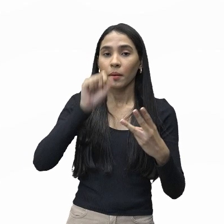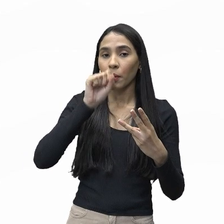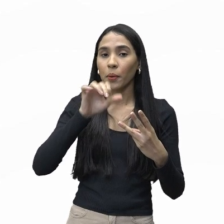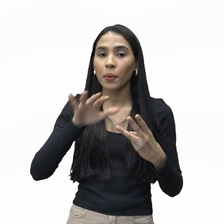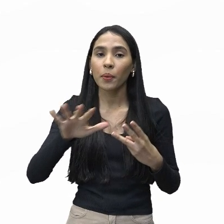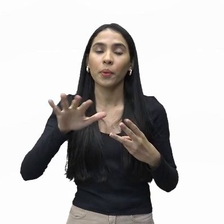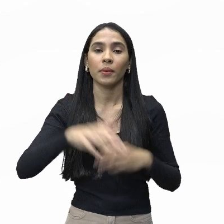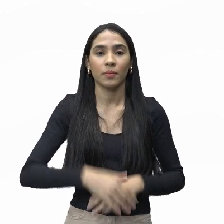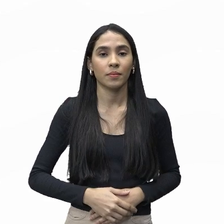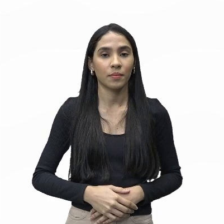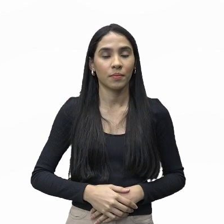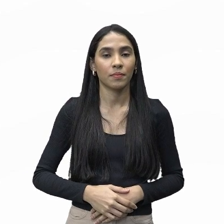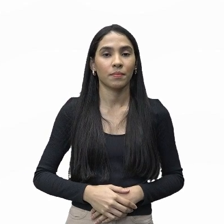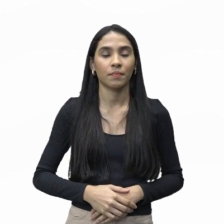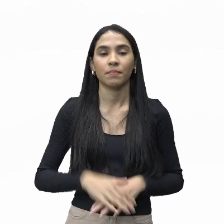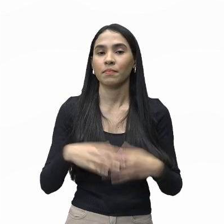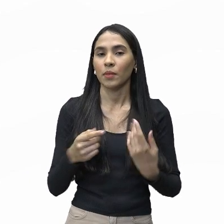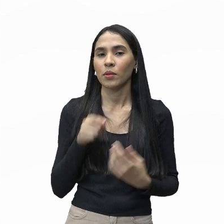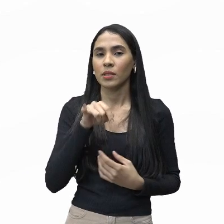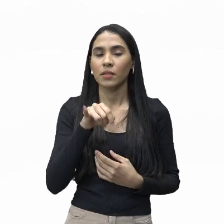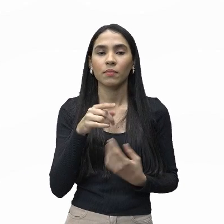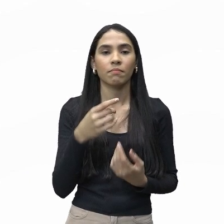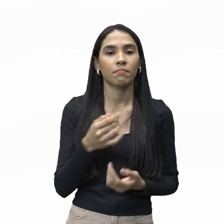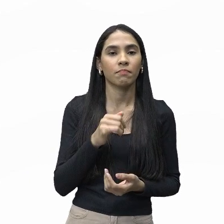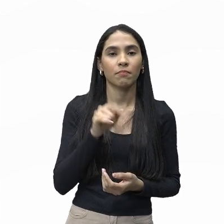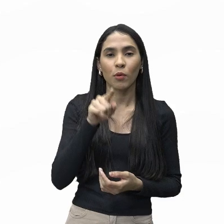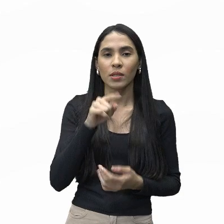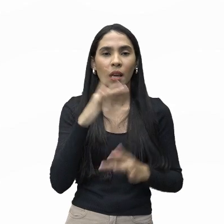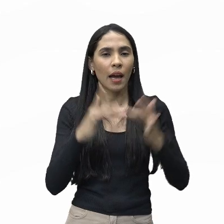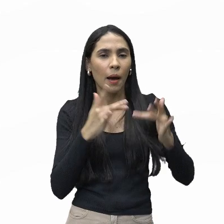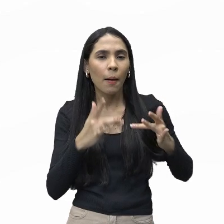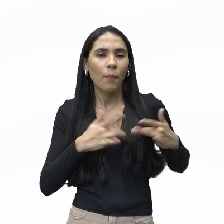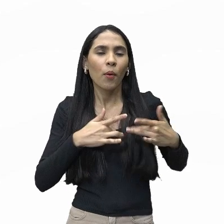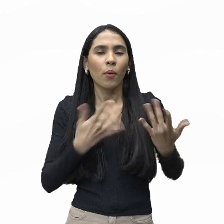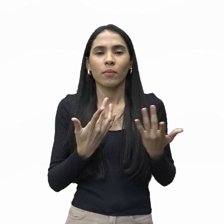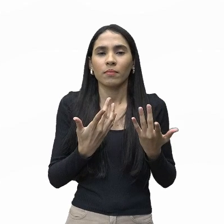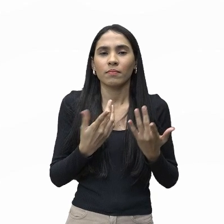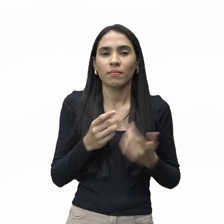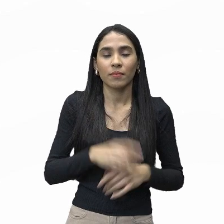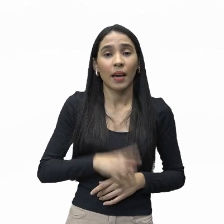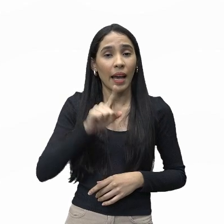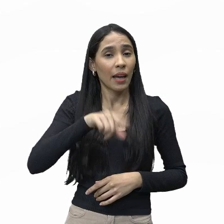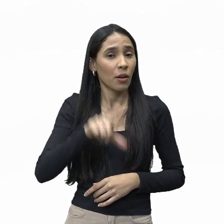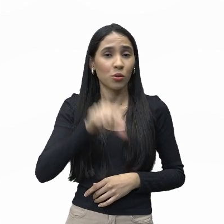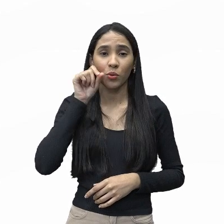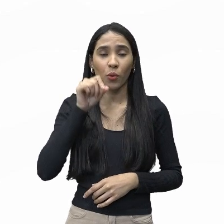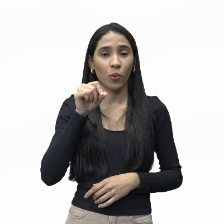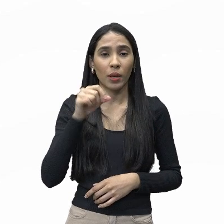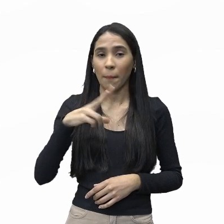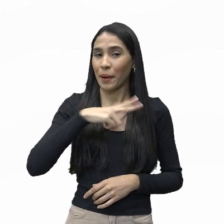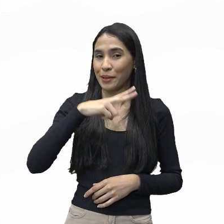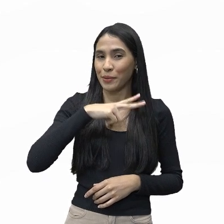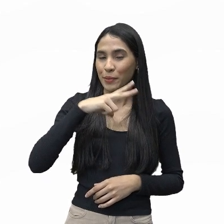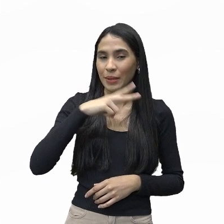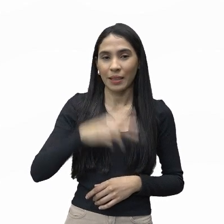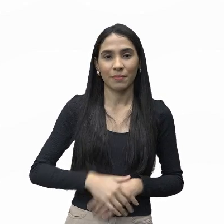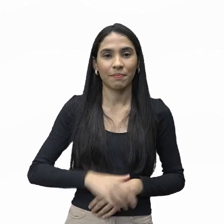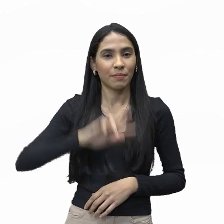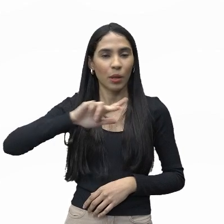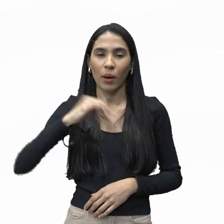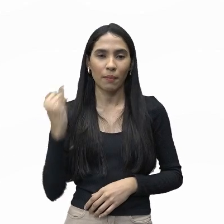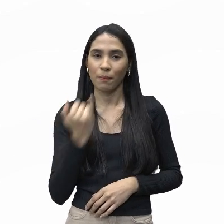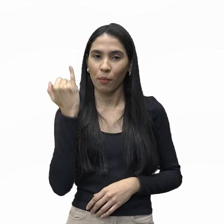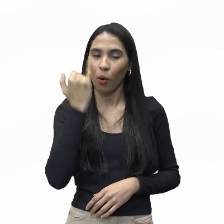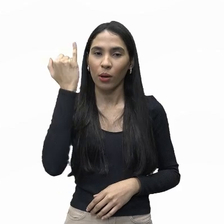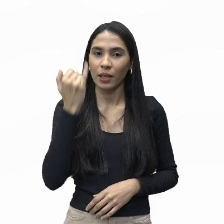o resto, ó, é opcional. Se você vai ter aí um amor, né, uma paixão, é opcional, não é isso que vai ser aí vital para o